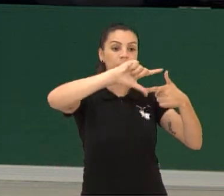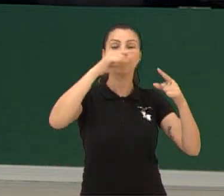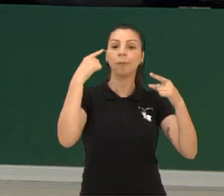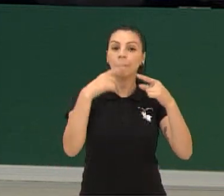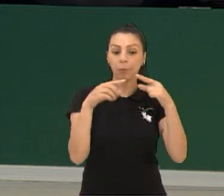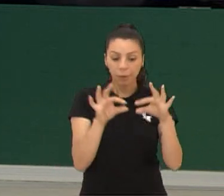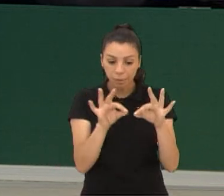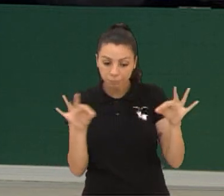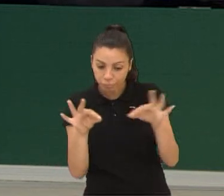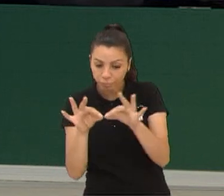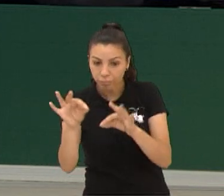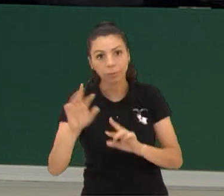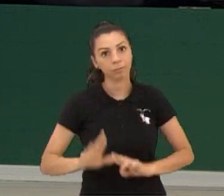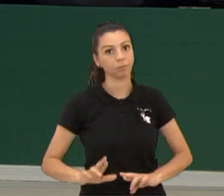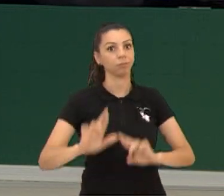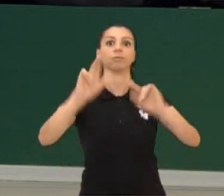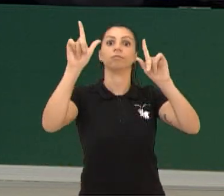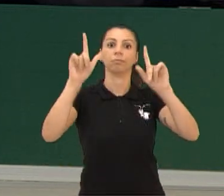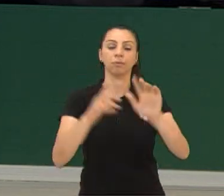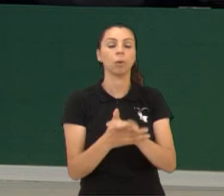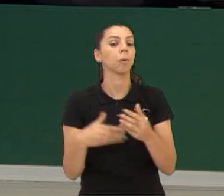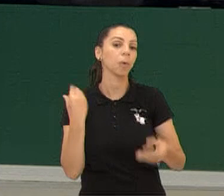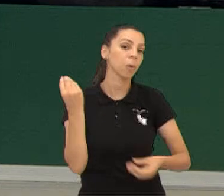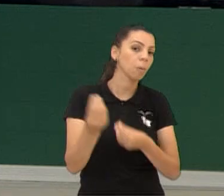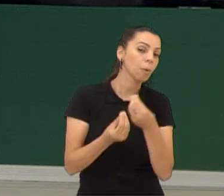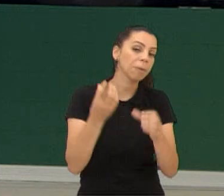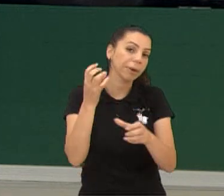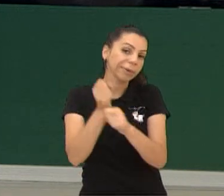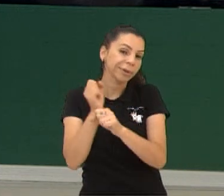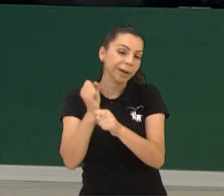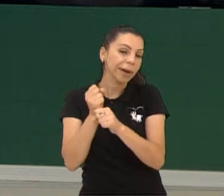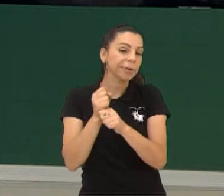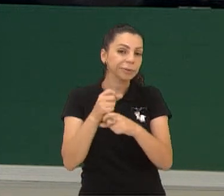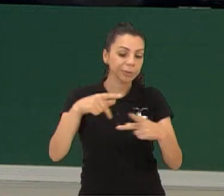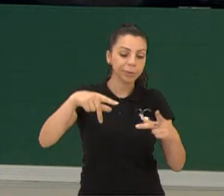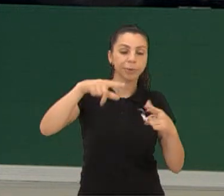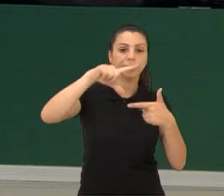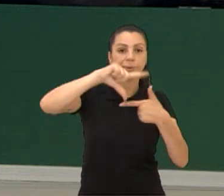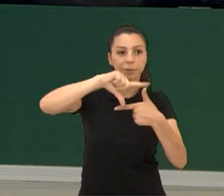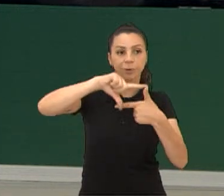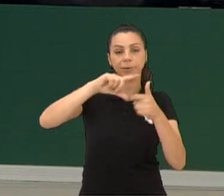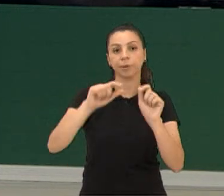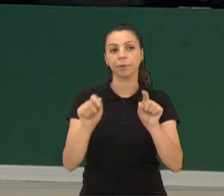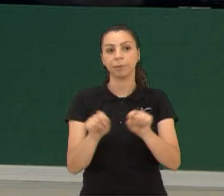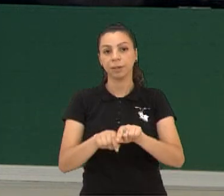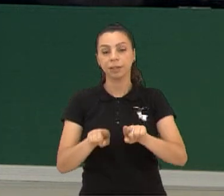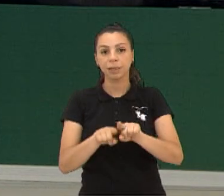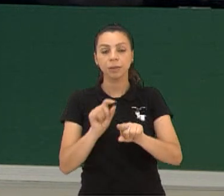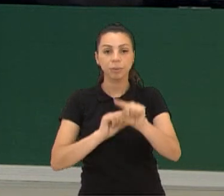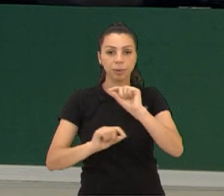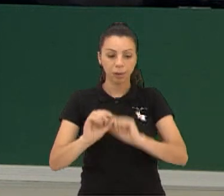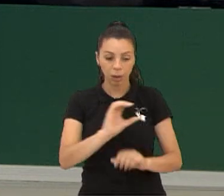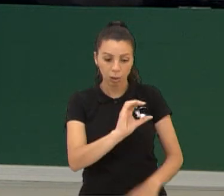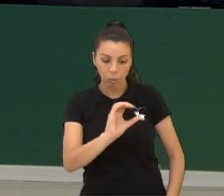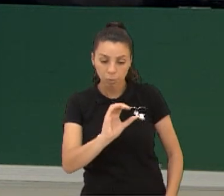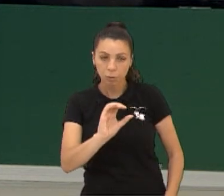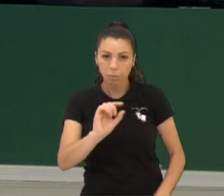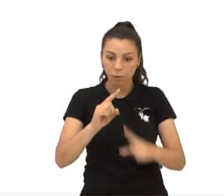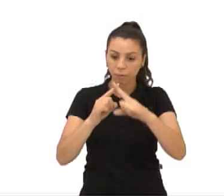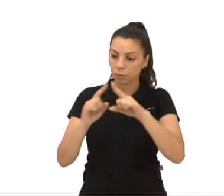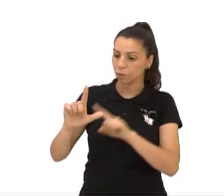diferentes. Então, como é que eu calculo a área do retângulo? Vamos lá. Comprimento vezes a